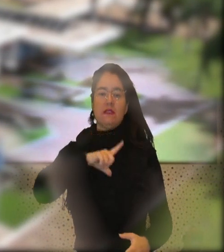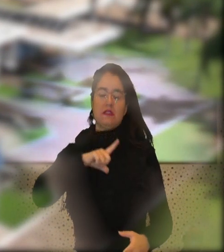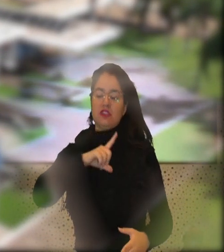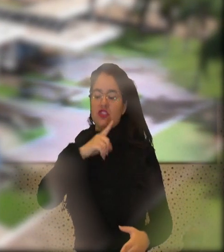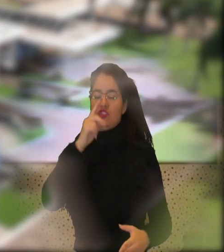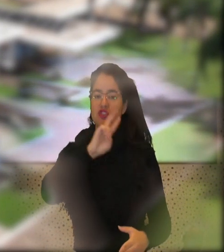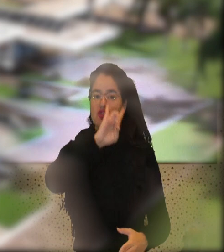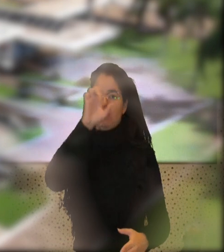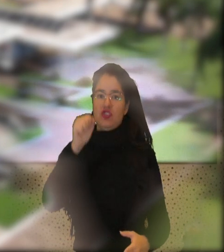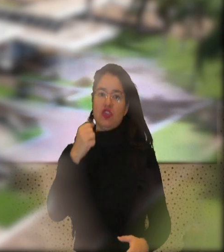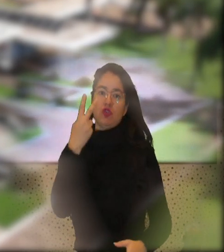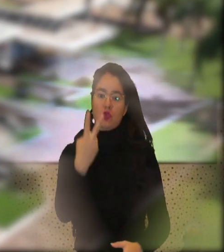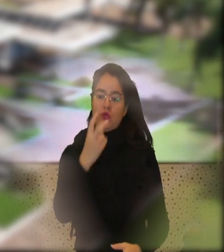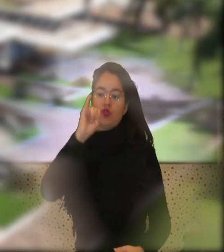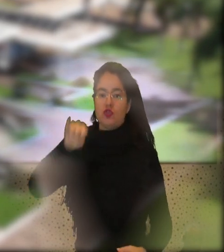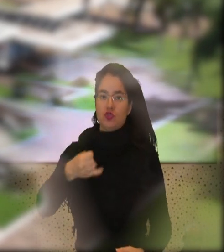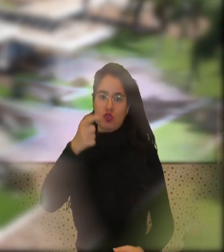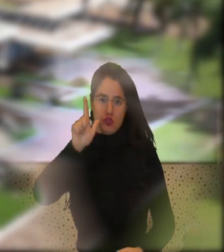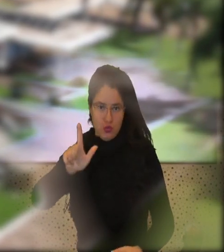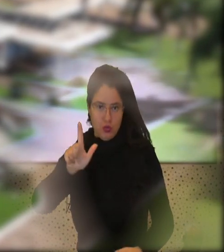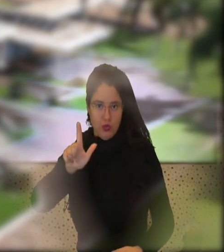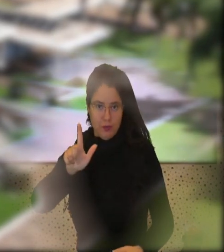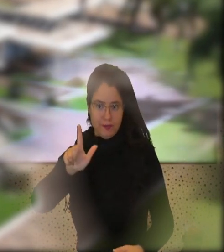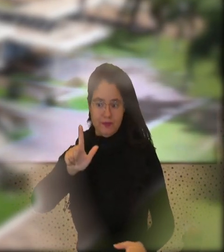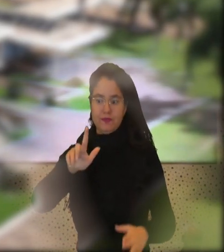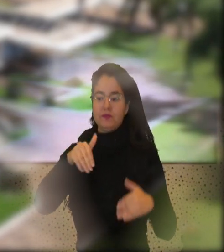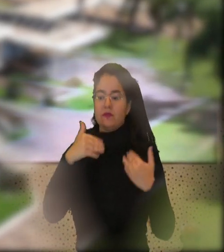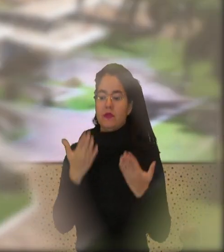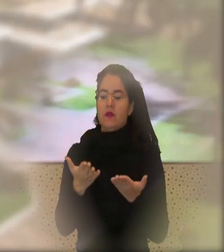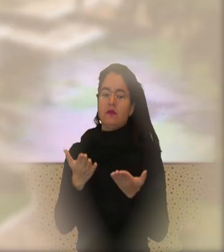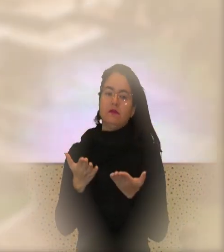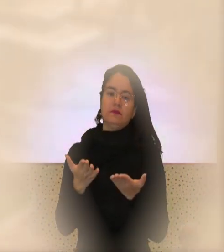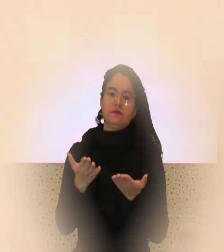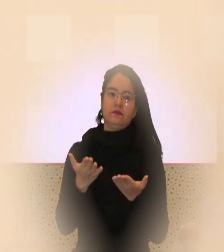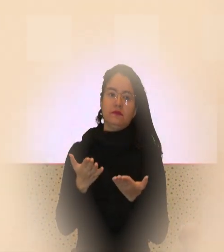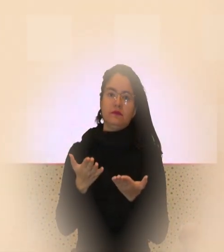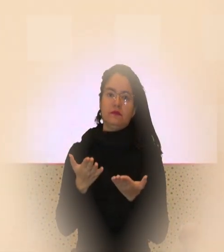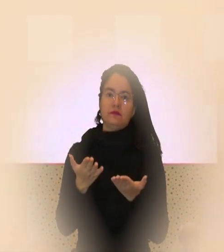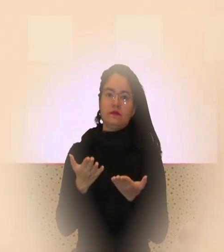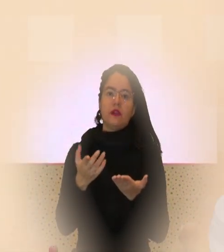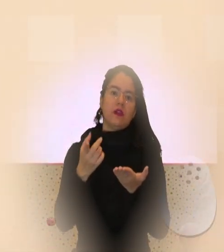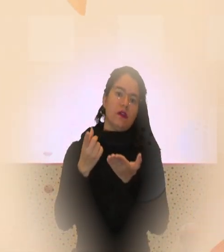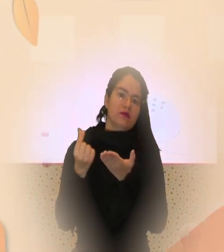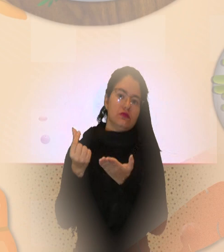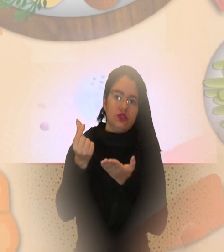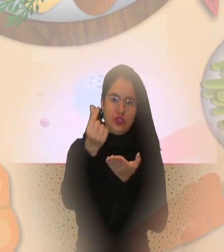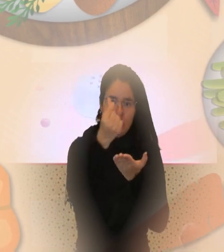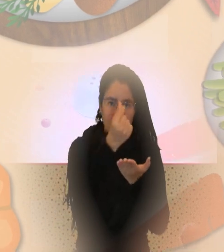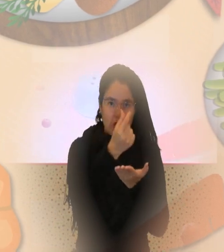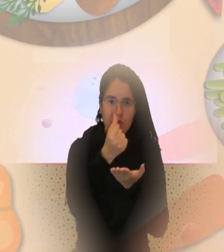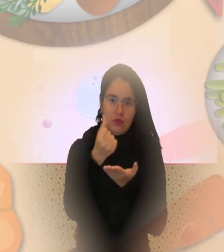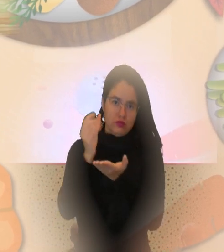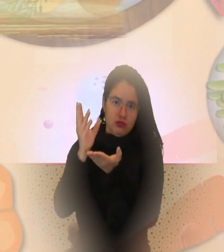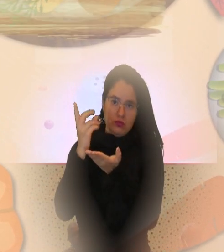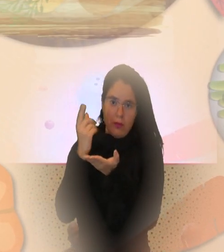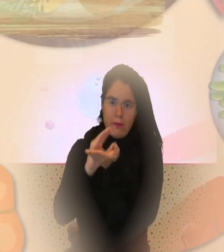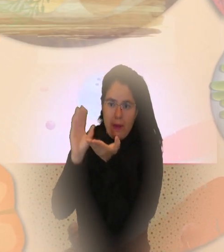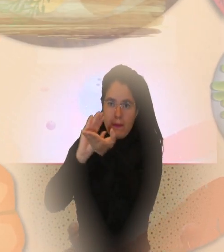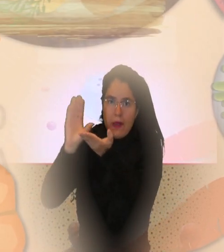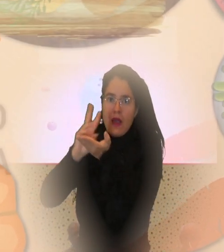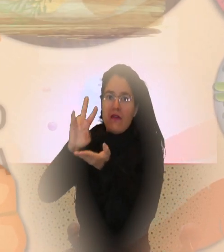da Juventude Memorial e os recursos arrecadados serão usados para custear o Congresso da Juventude